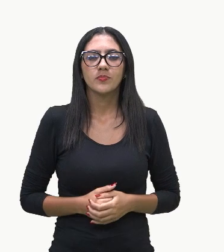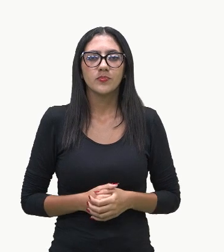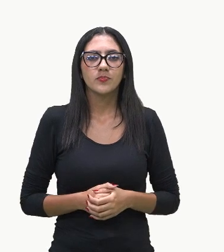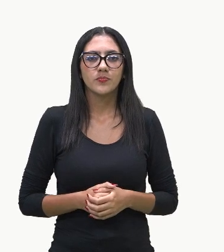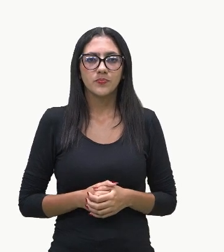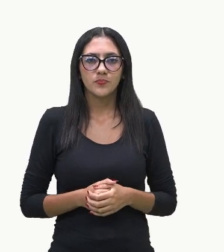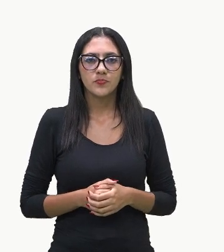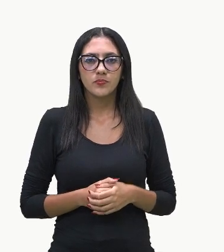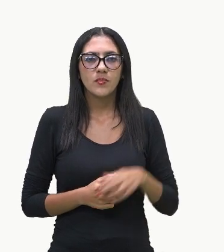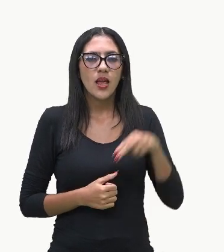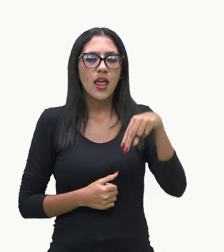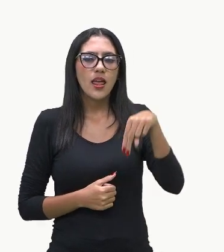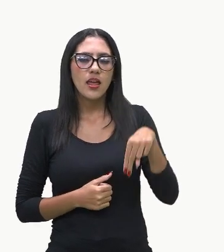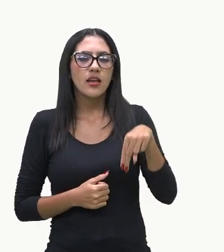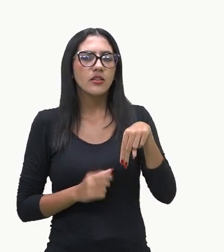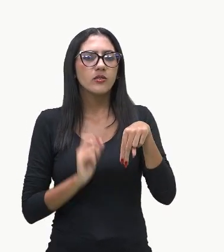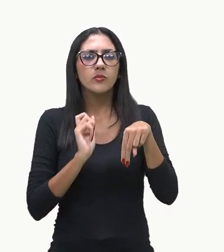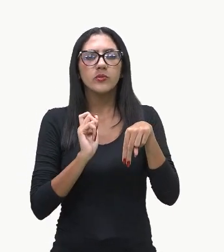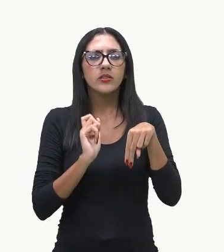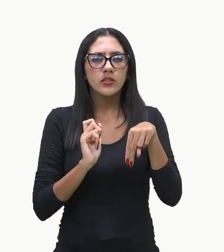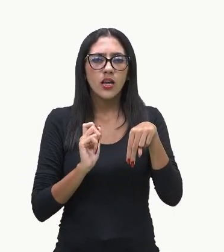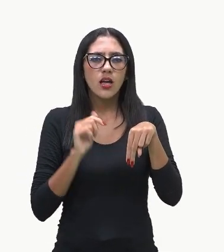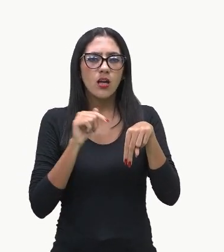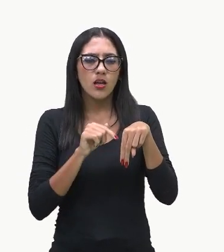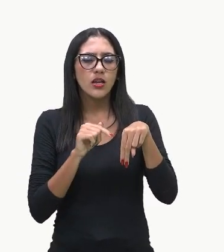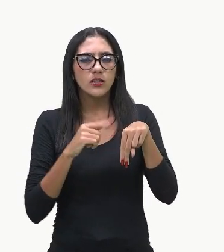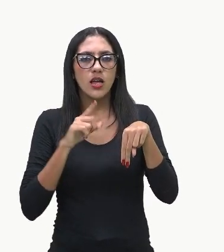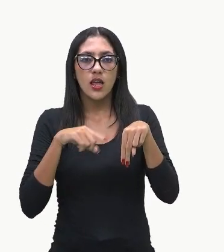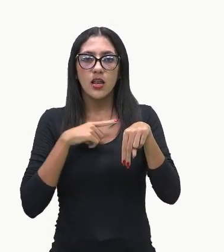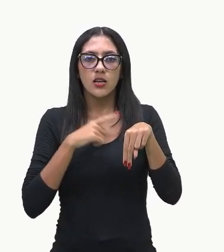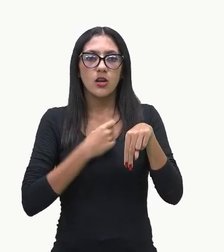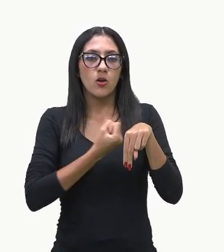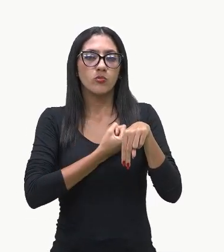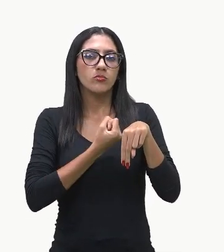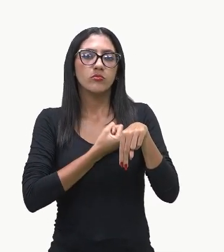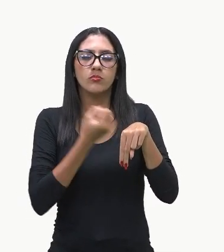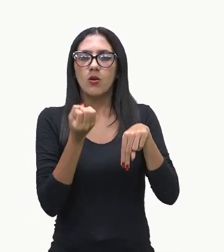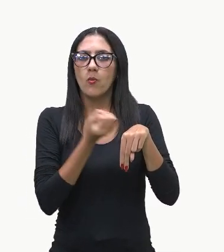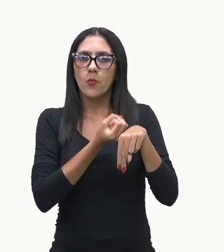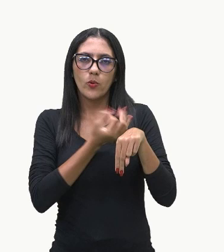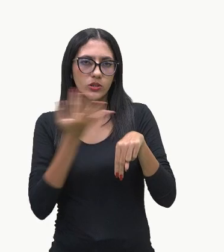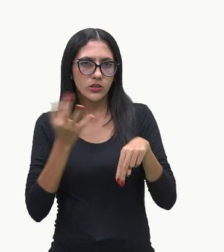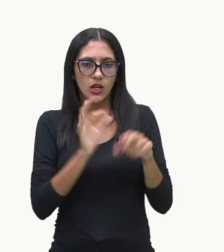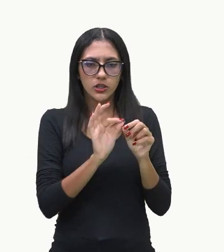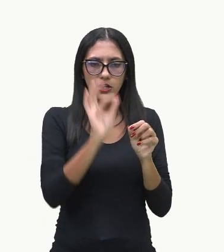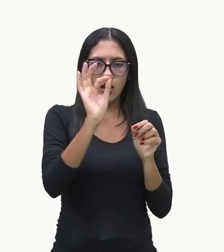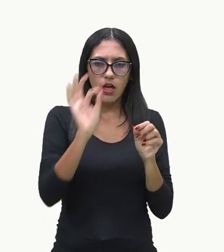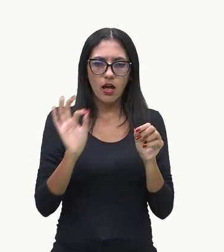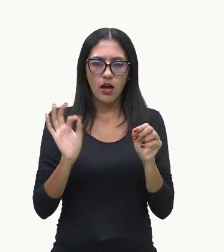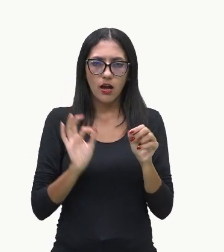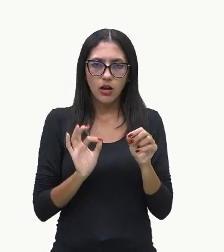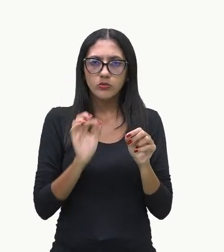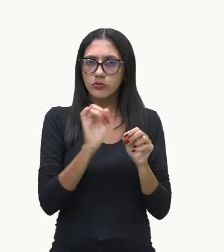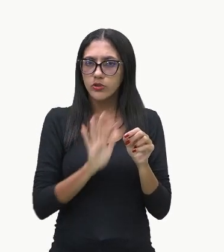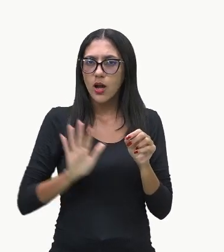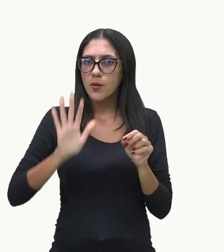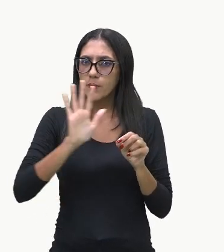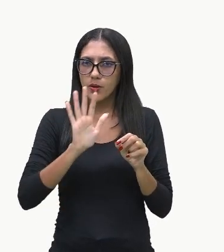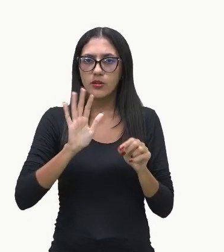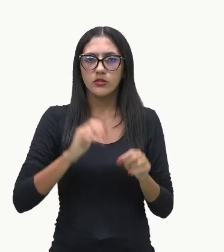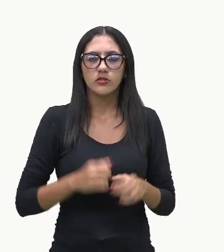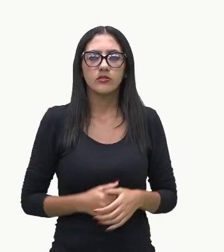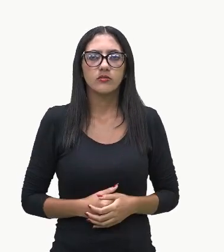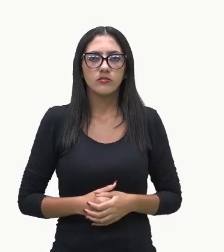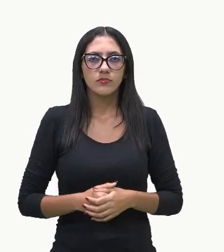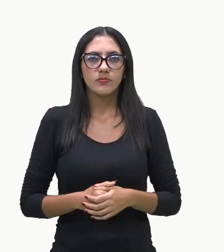E N aí, quem vem ser? O número de lados. Tranquilo? Então,